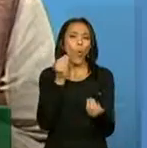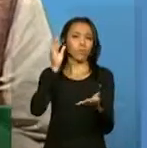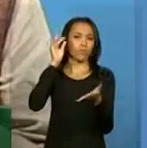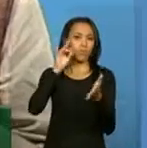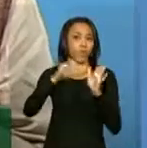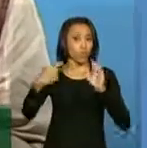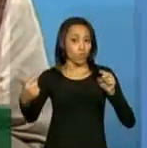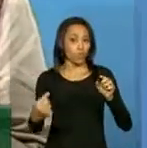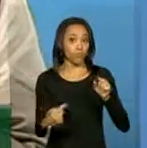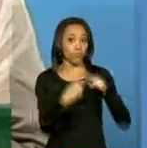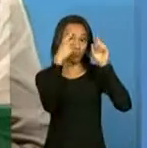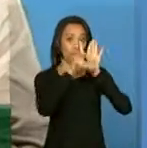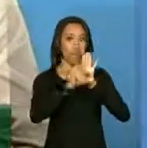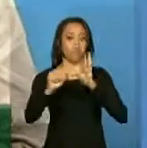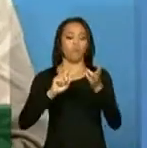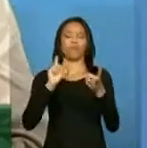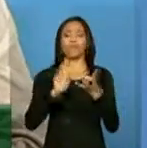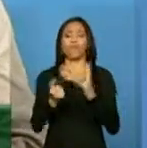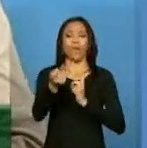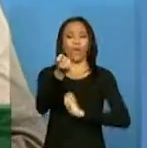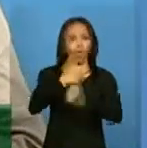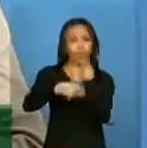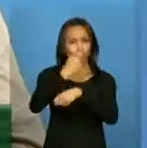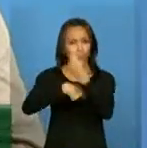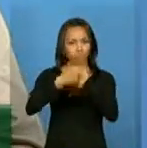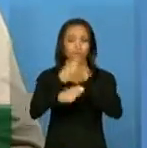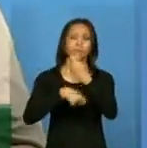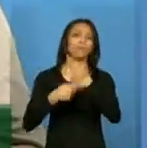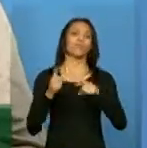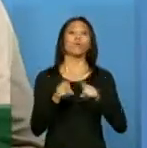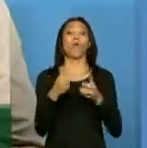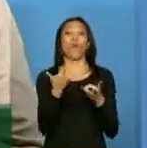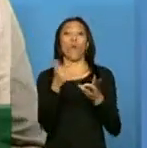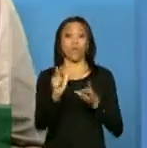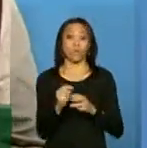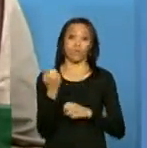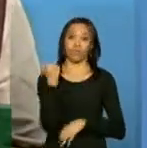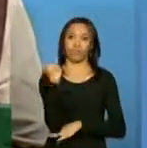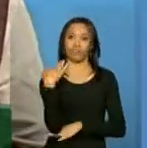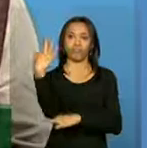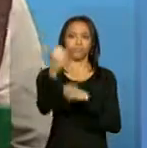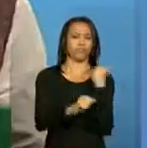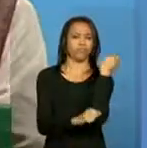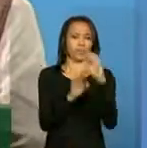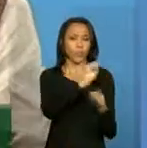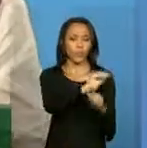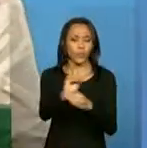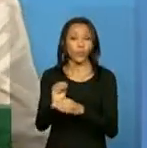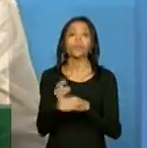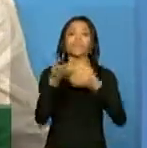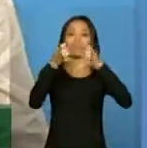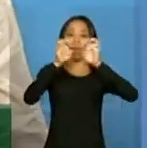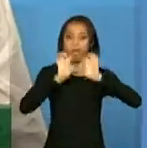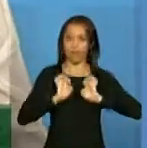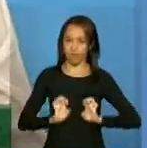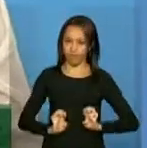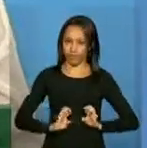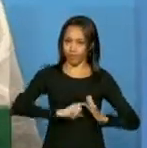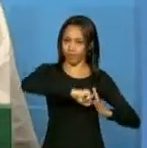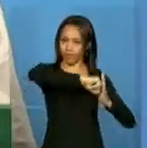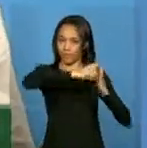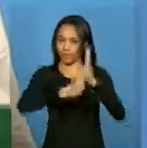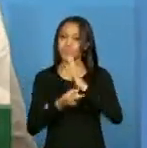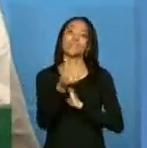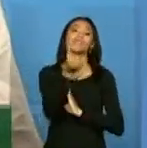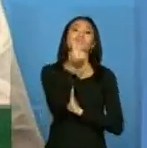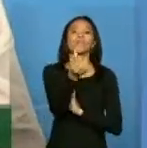lei, economia, ecological and ecologia e ética. We have to answer them. Nós temos que responder